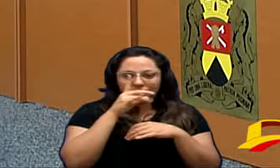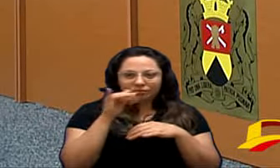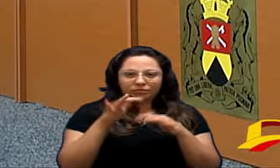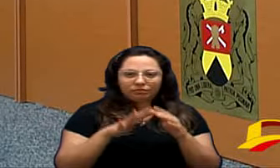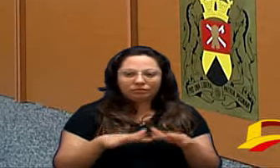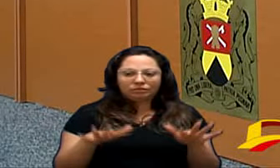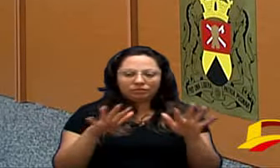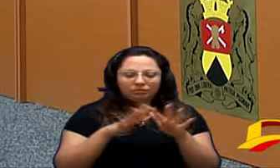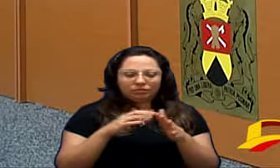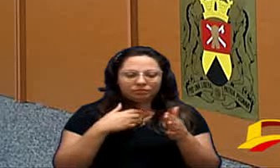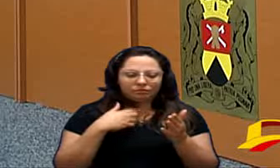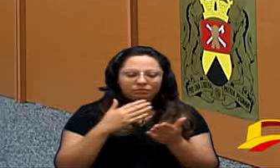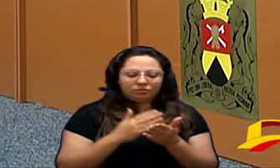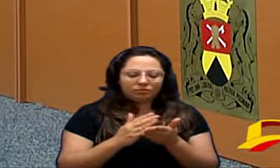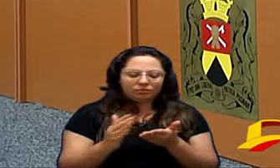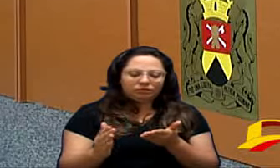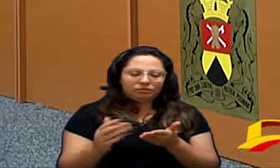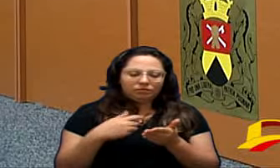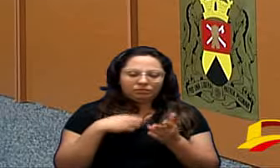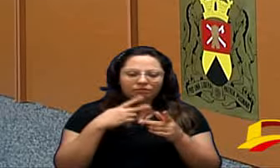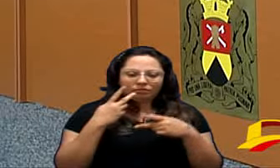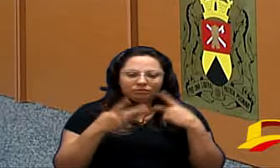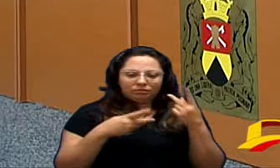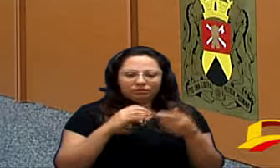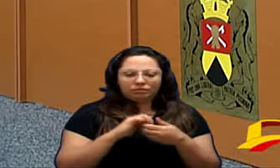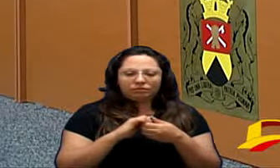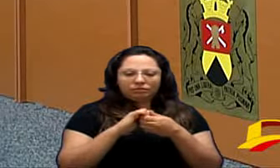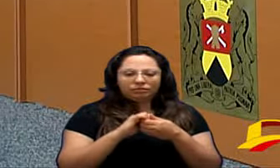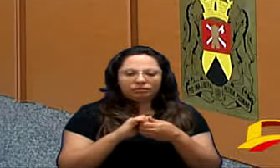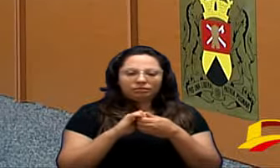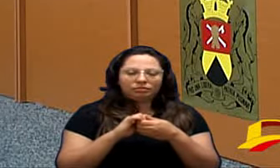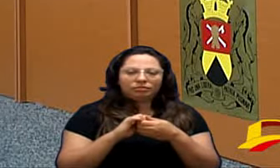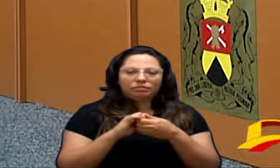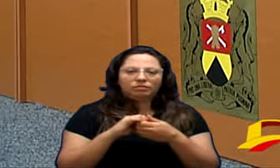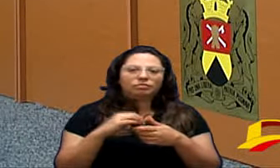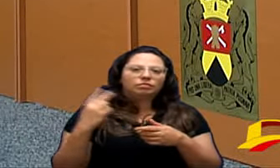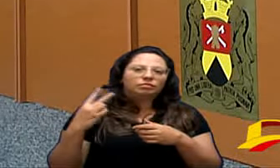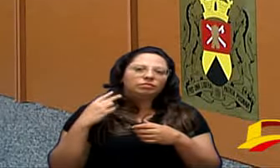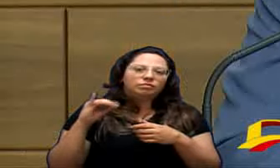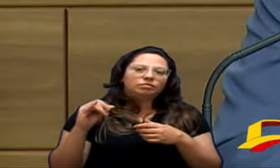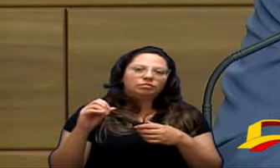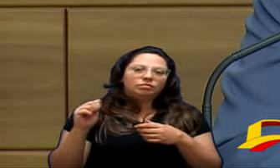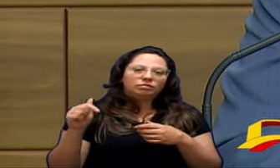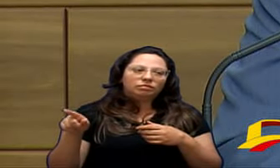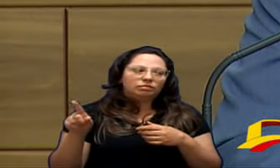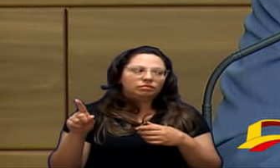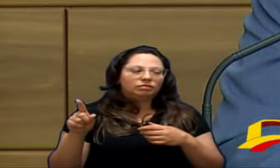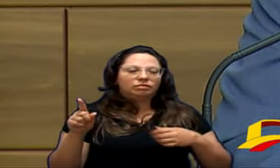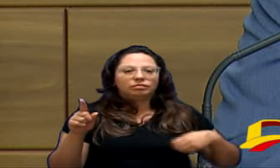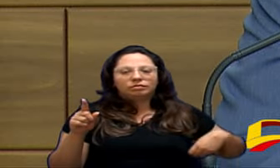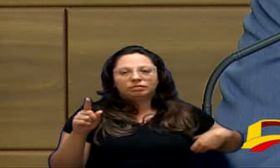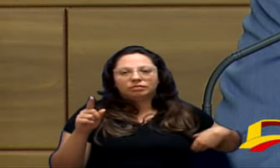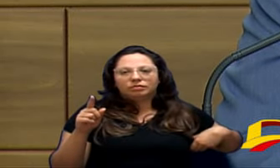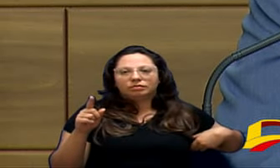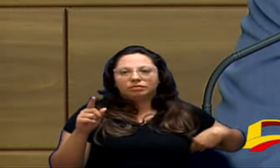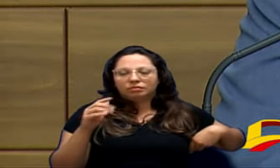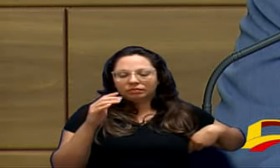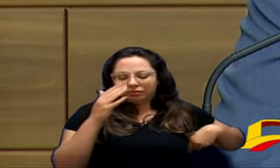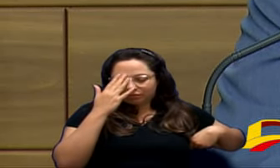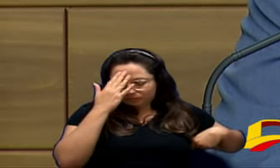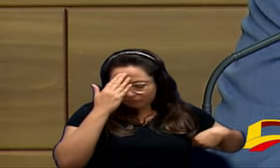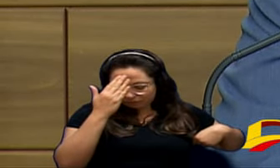todos inicio a minha fala cumprimentando o vereador João Don Muito obrigado pela